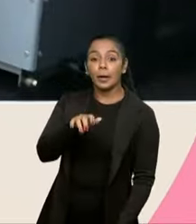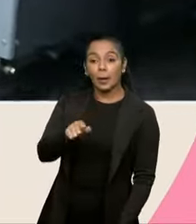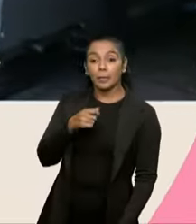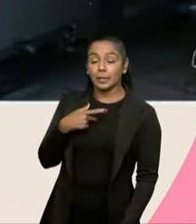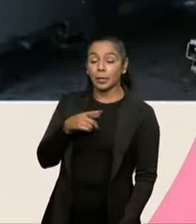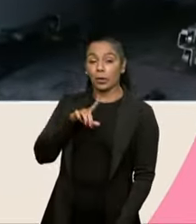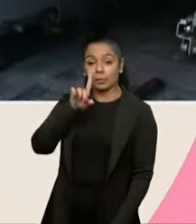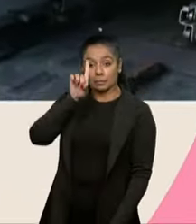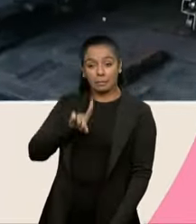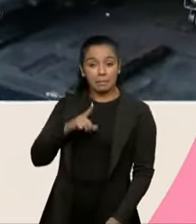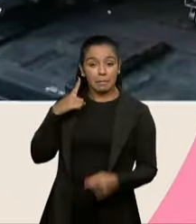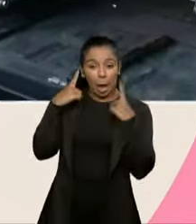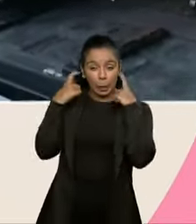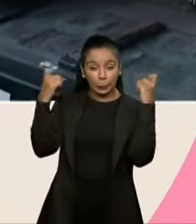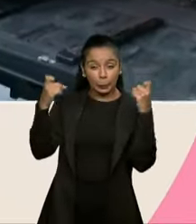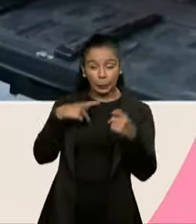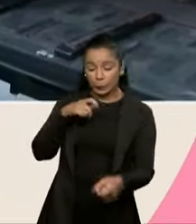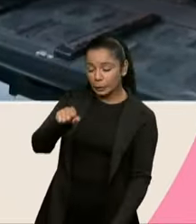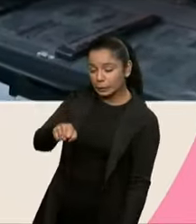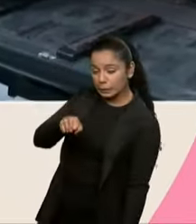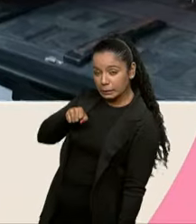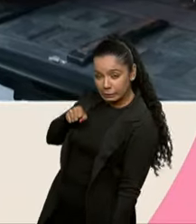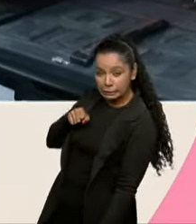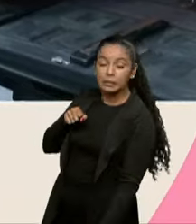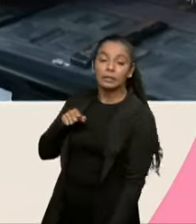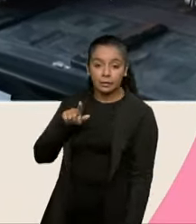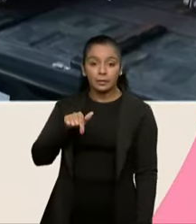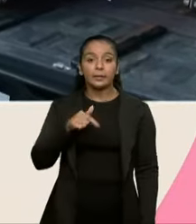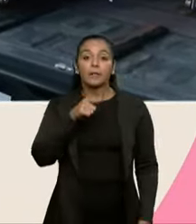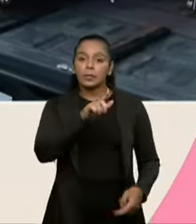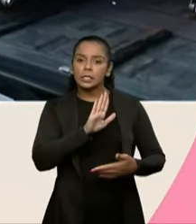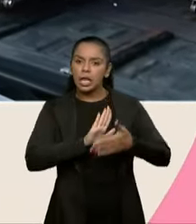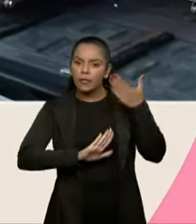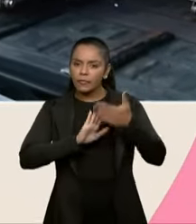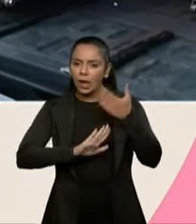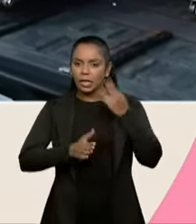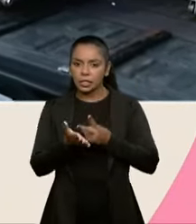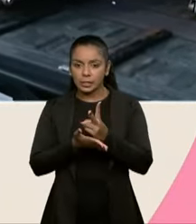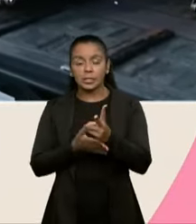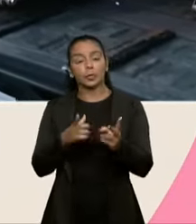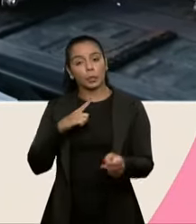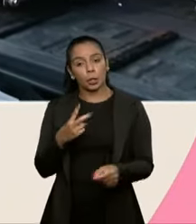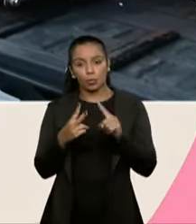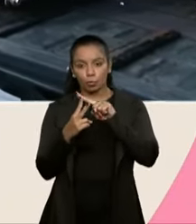que lute aqui. Você viaja direto nesse carro? Então. Eu tenho duas versões, né?